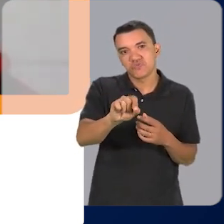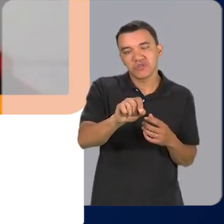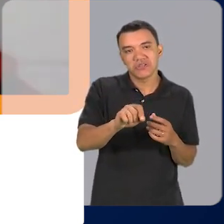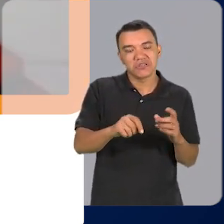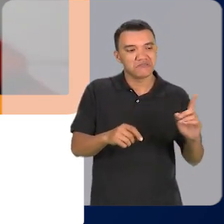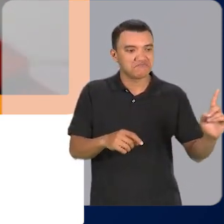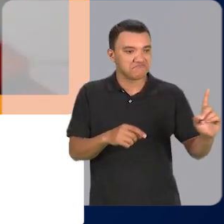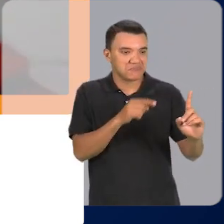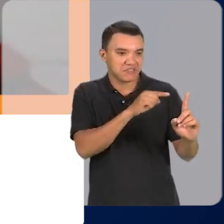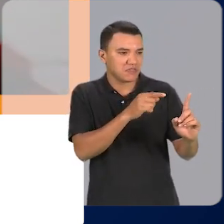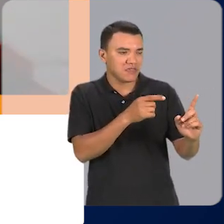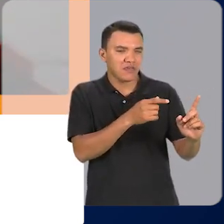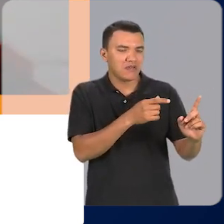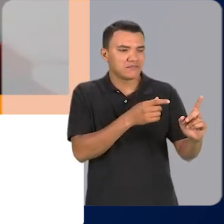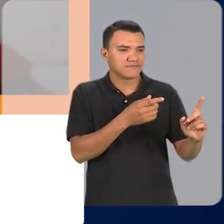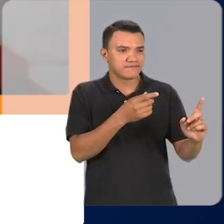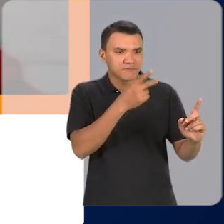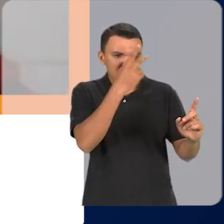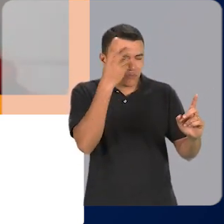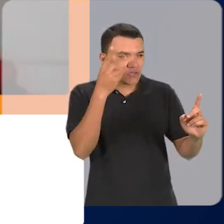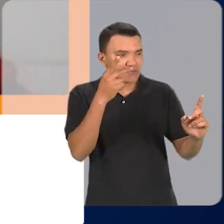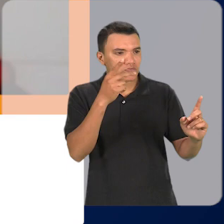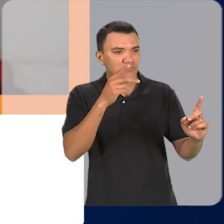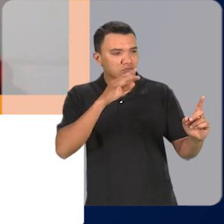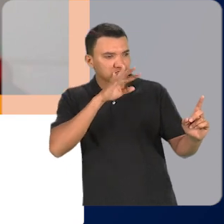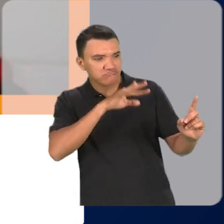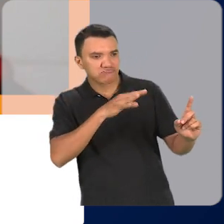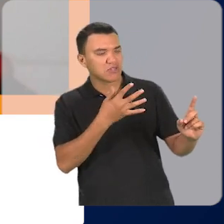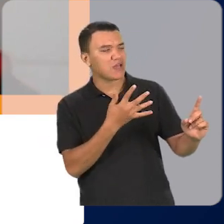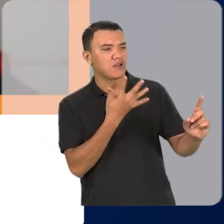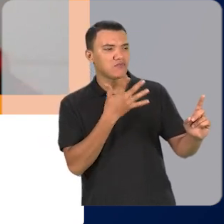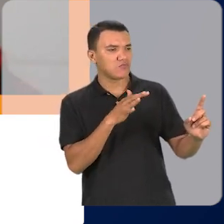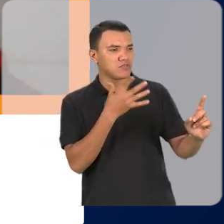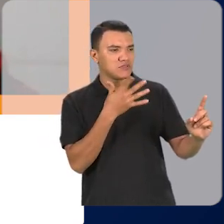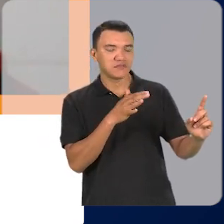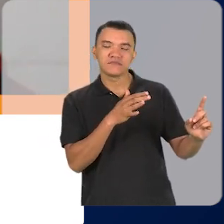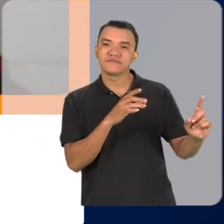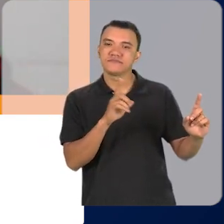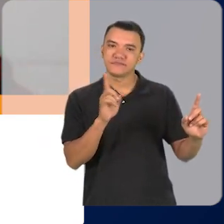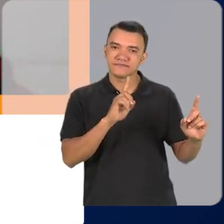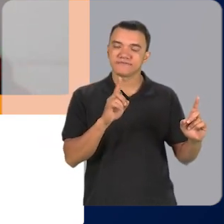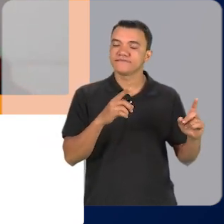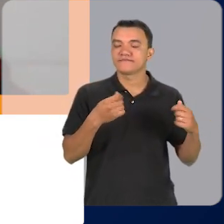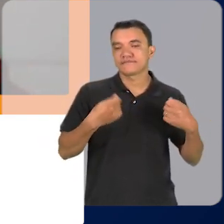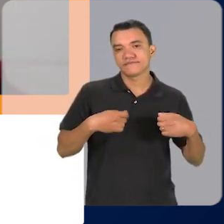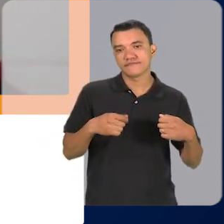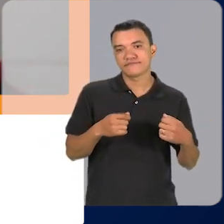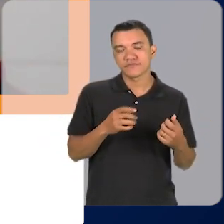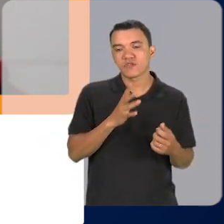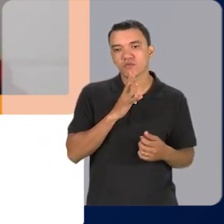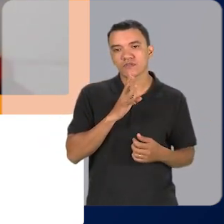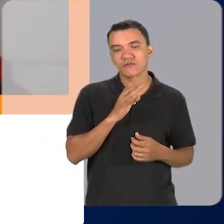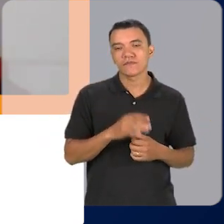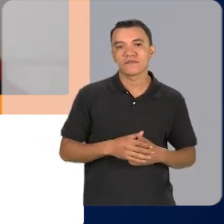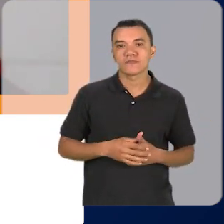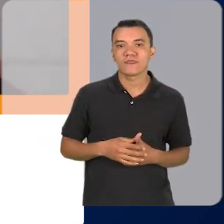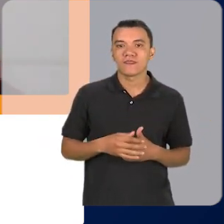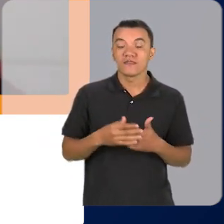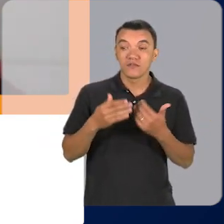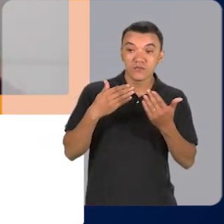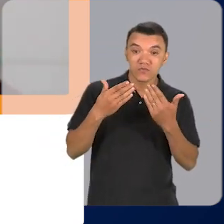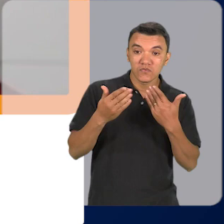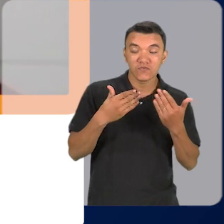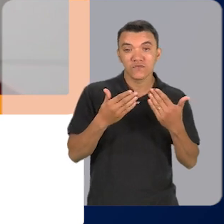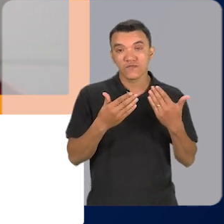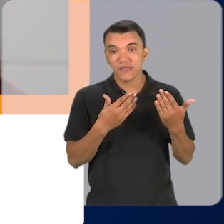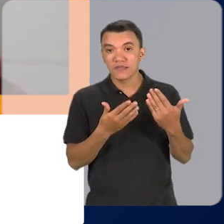figura assim comum na cidade. E aí, com uma conversa, mostrando o